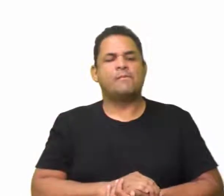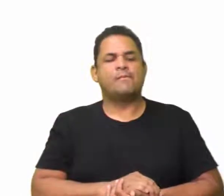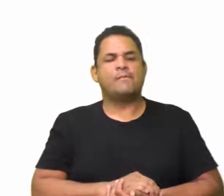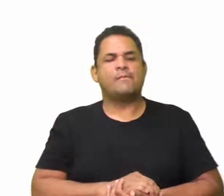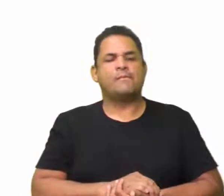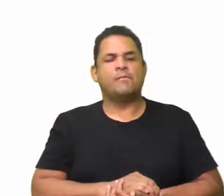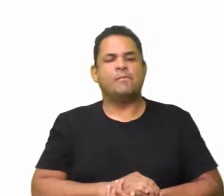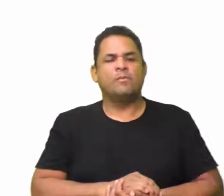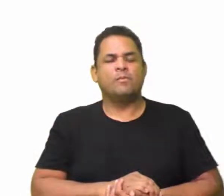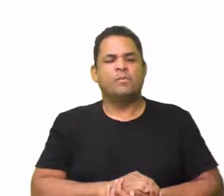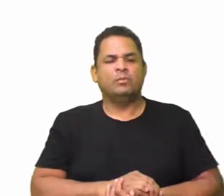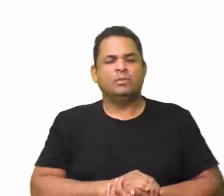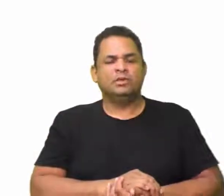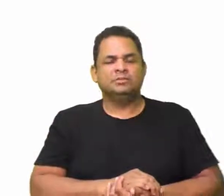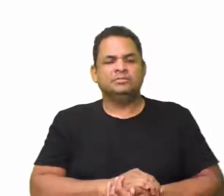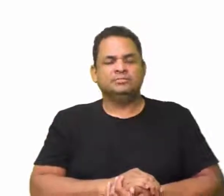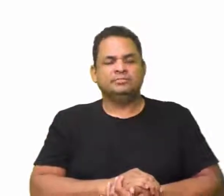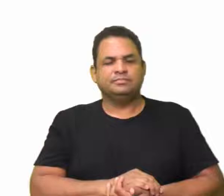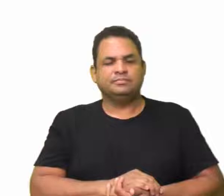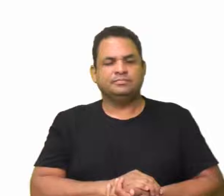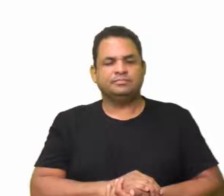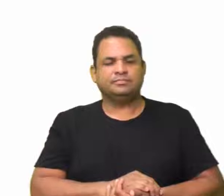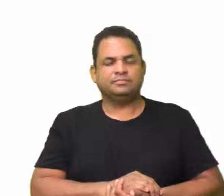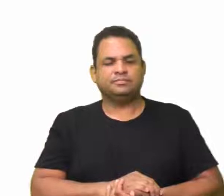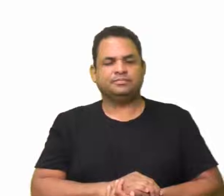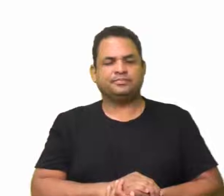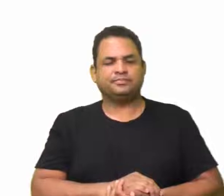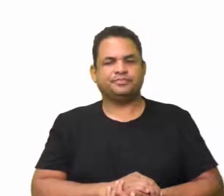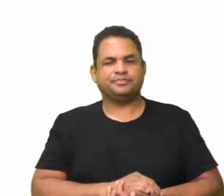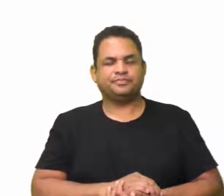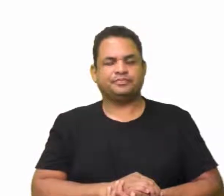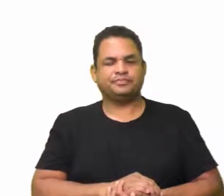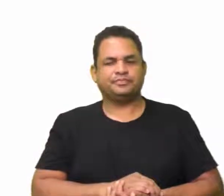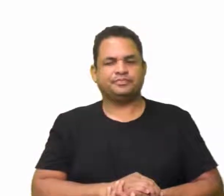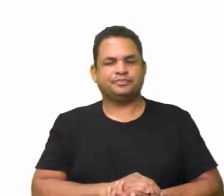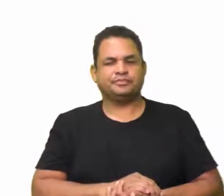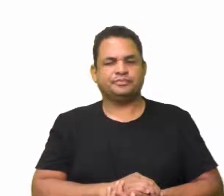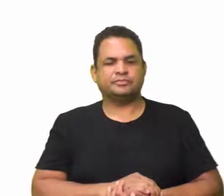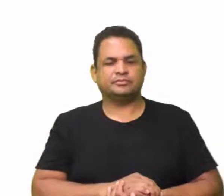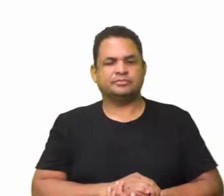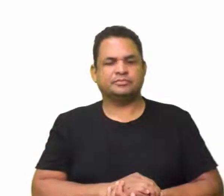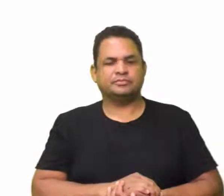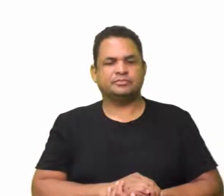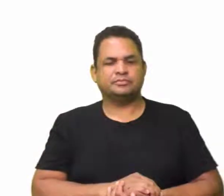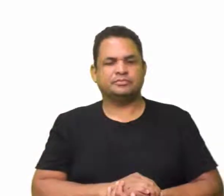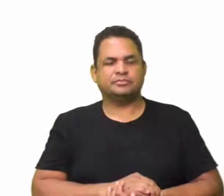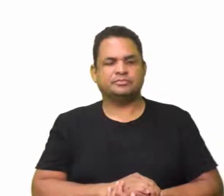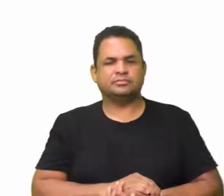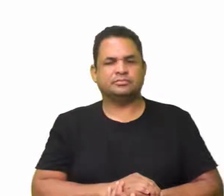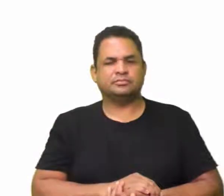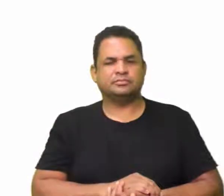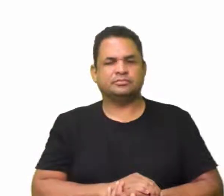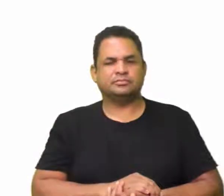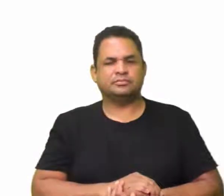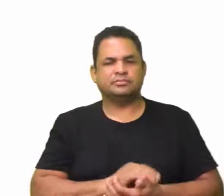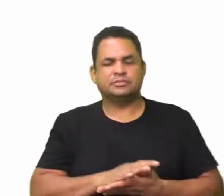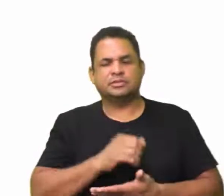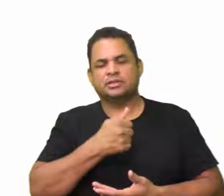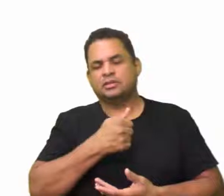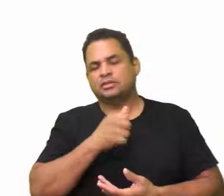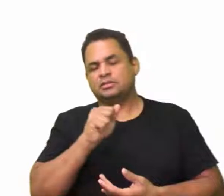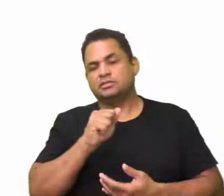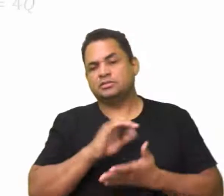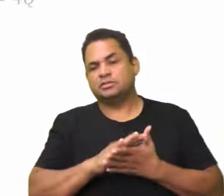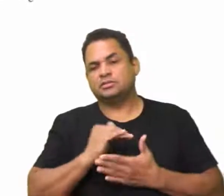Essa aqui esquece, que já E o fez C, outra. 4. Só que o são B as cargas permanece. finais. O B permanece, que aí a gente... O B que estava com 0 ficou com carga maior